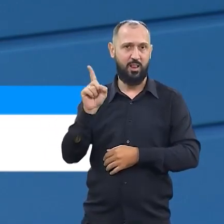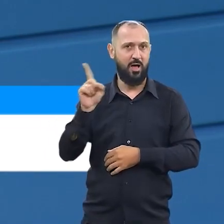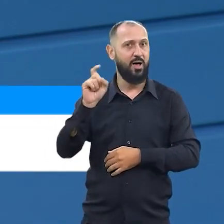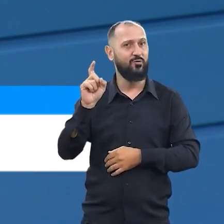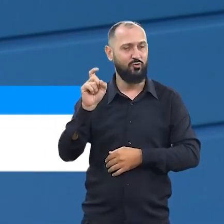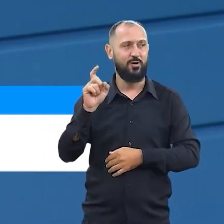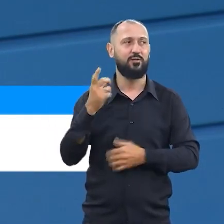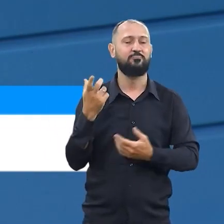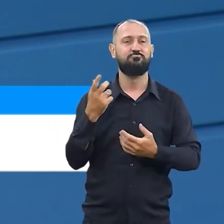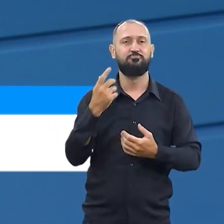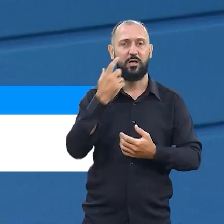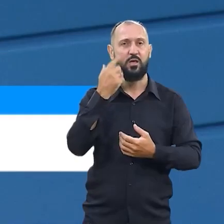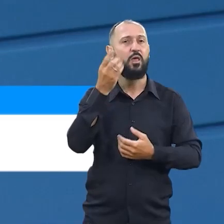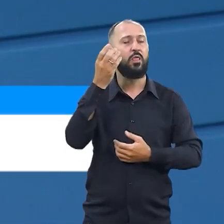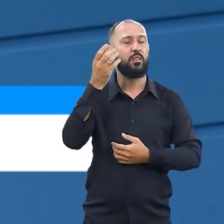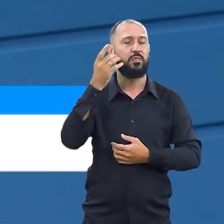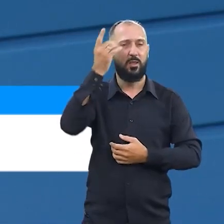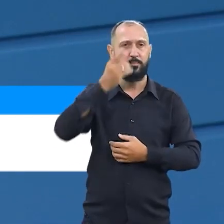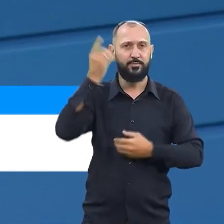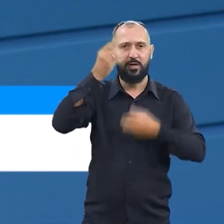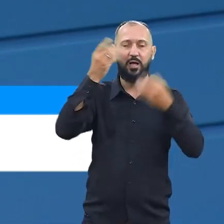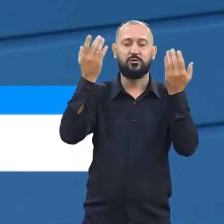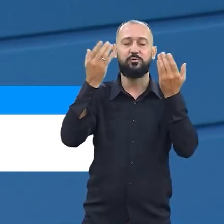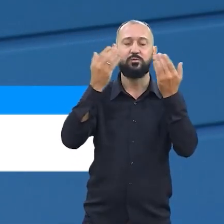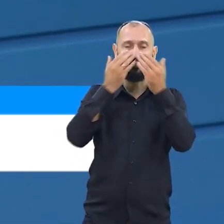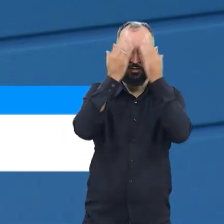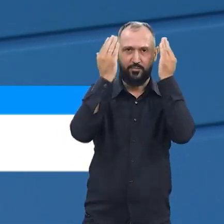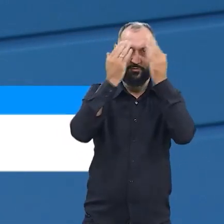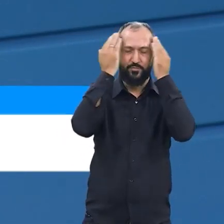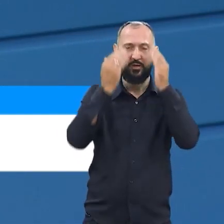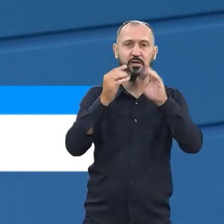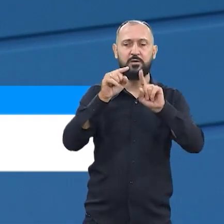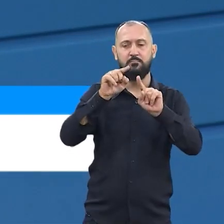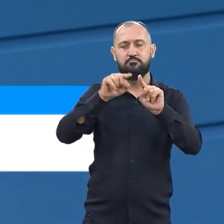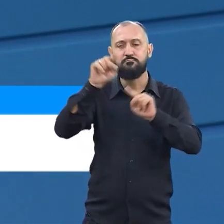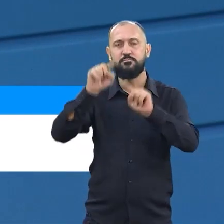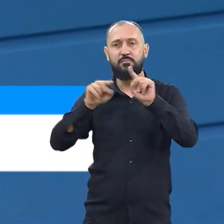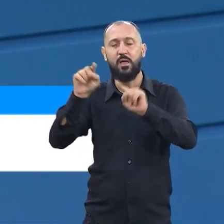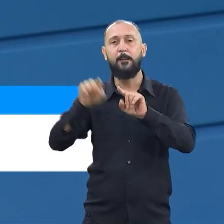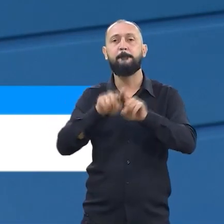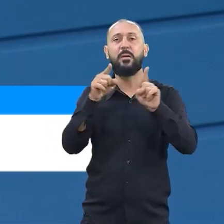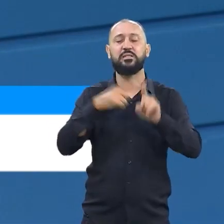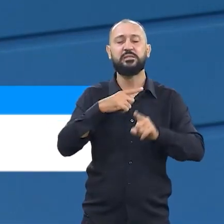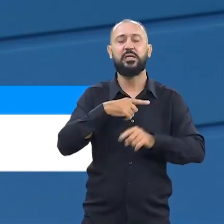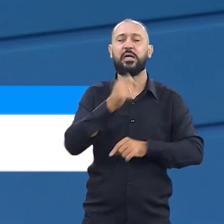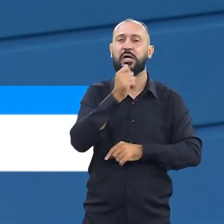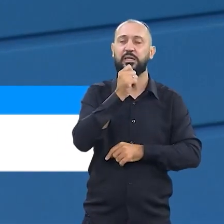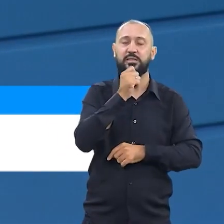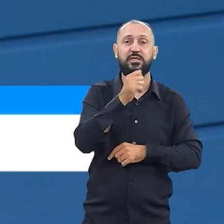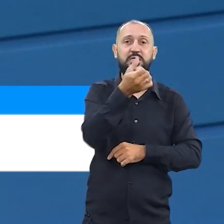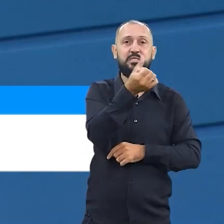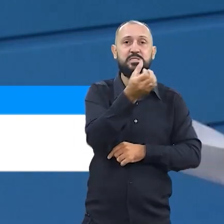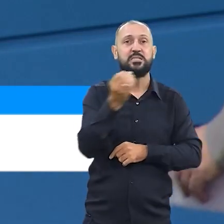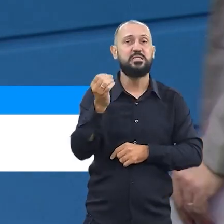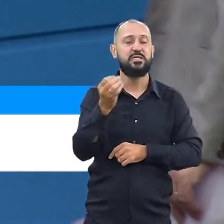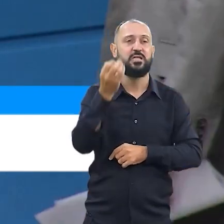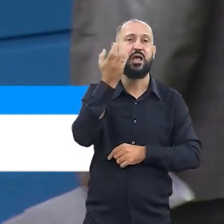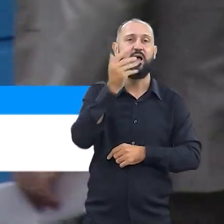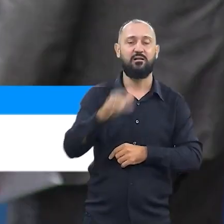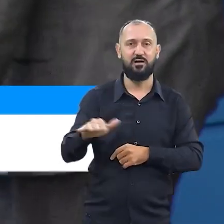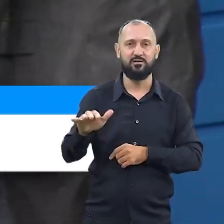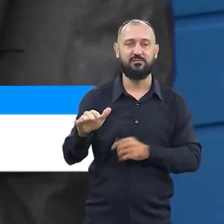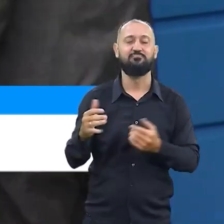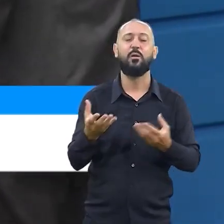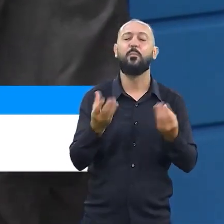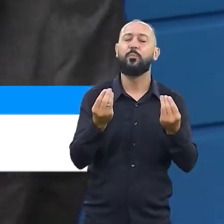Público lá em Dourados, deputado Pedro Caravina, e esse índice reduziu, mas ele ainda está em cerca de 600